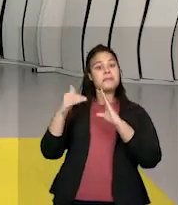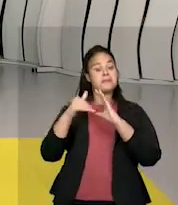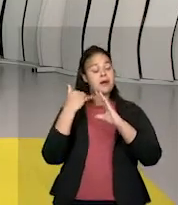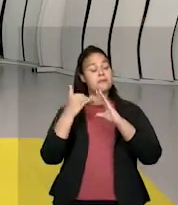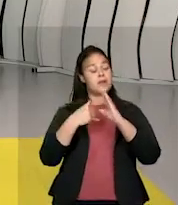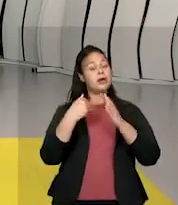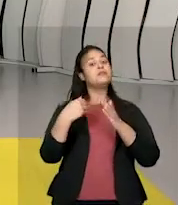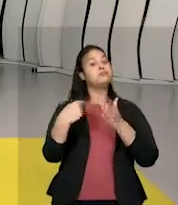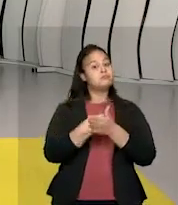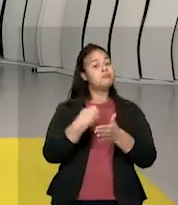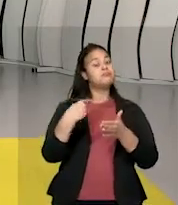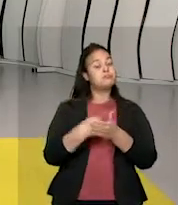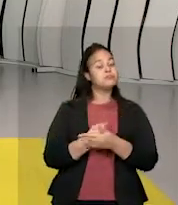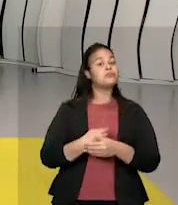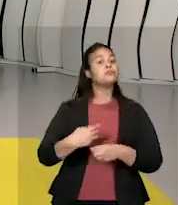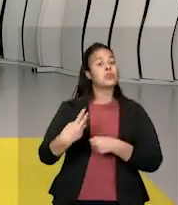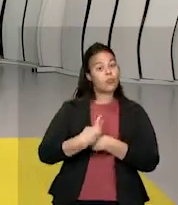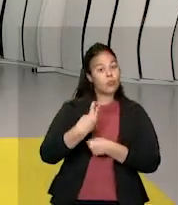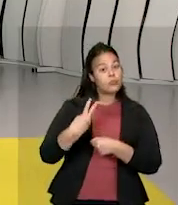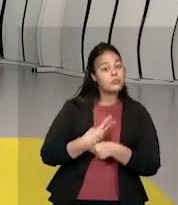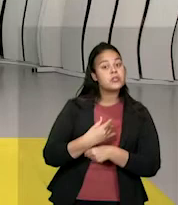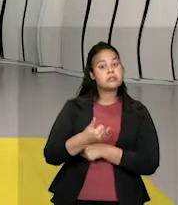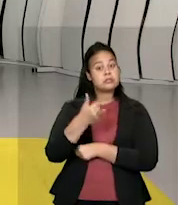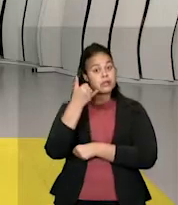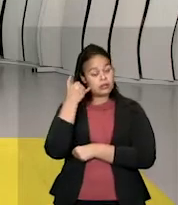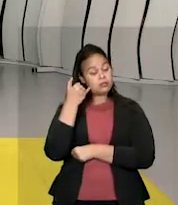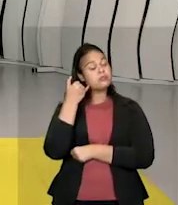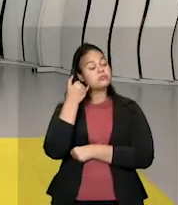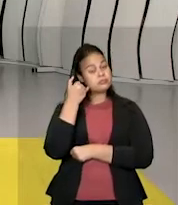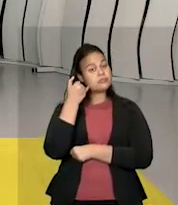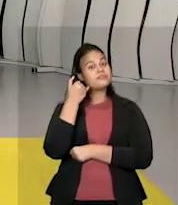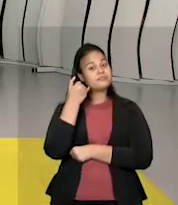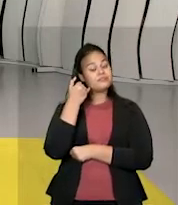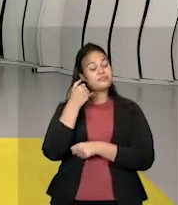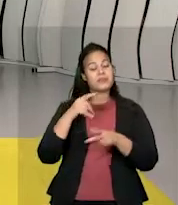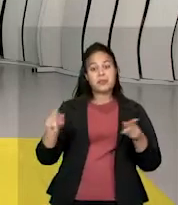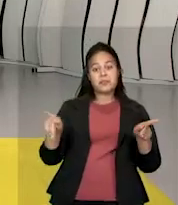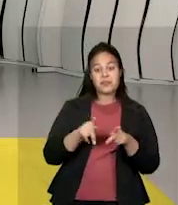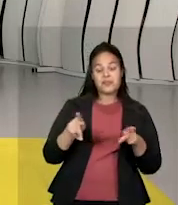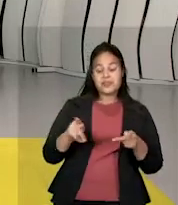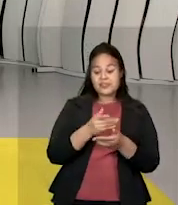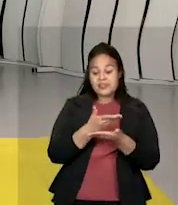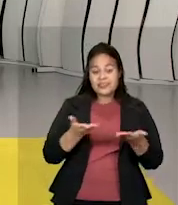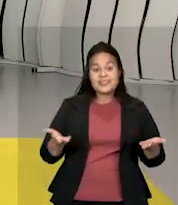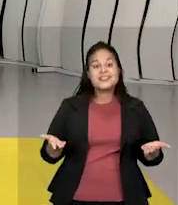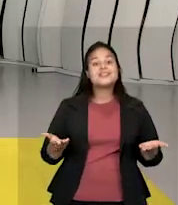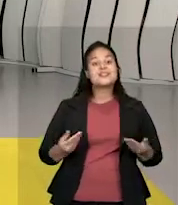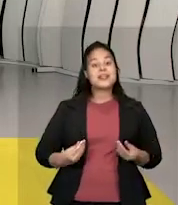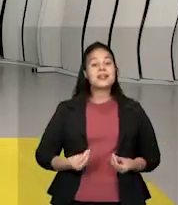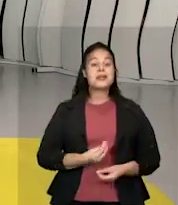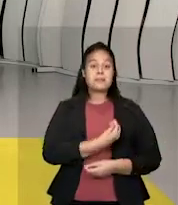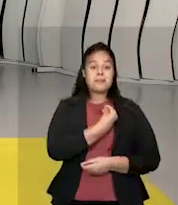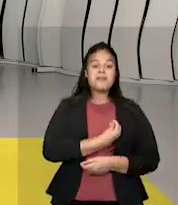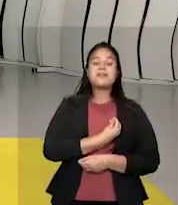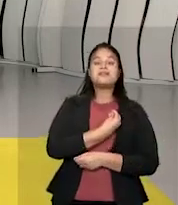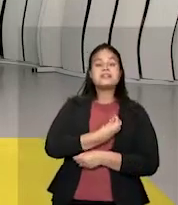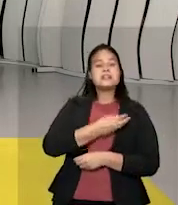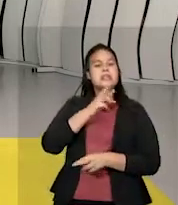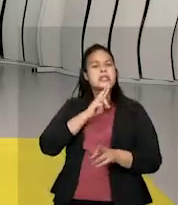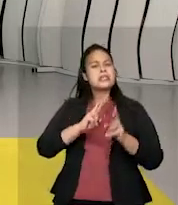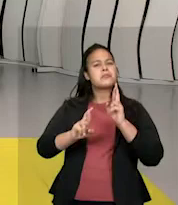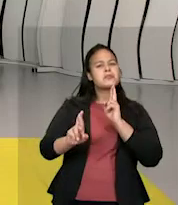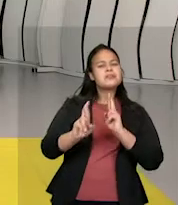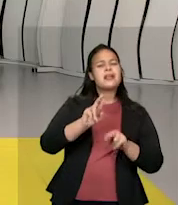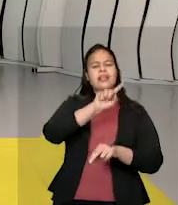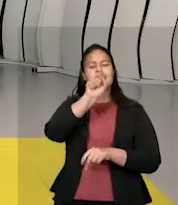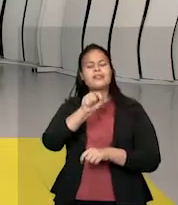gente no WhatsApp, pelo telefone. As professoras estarão aqui para responder, para tirar todas as